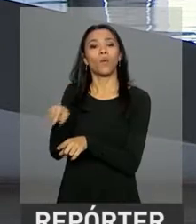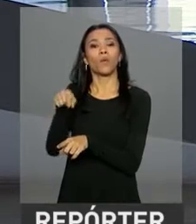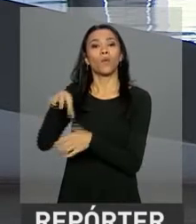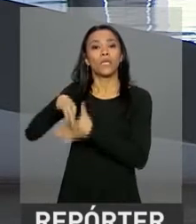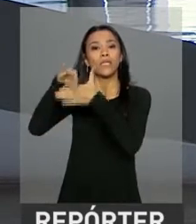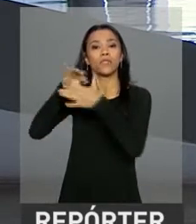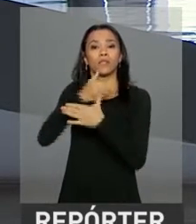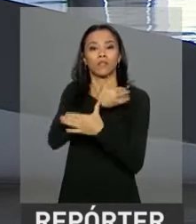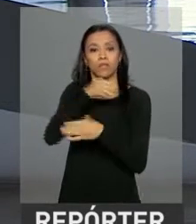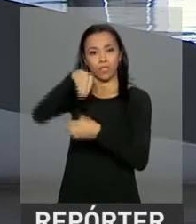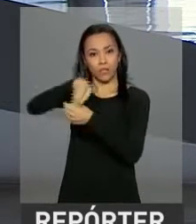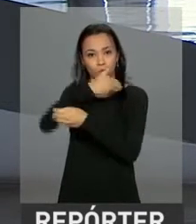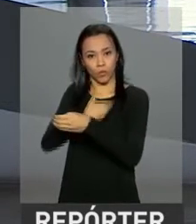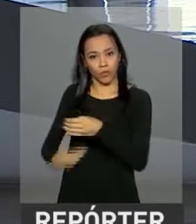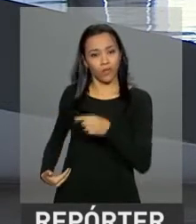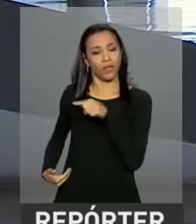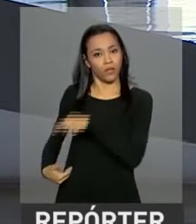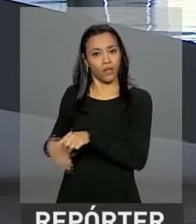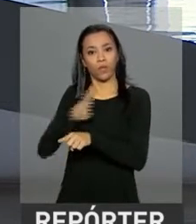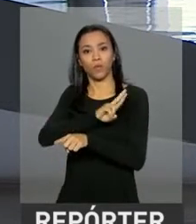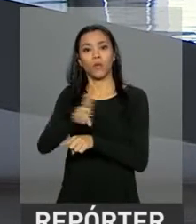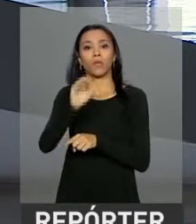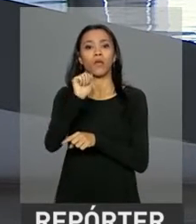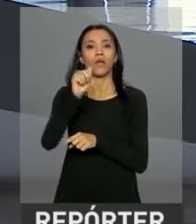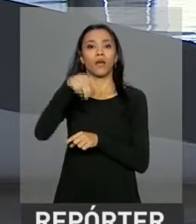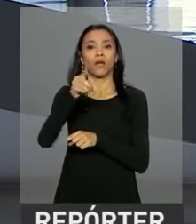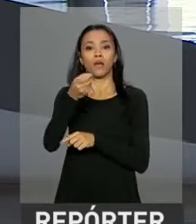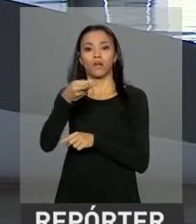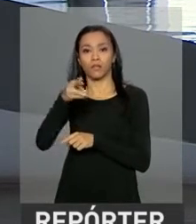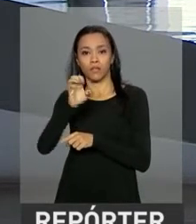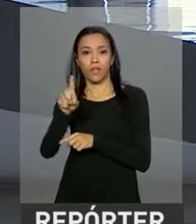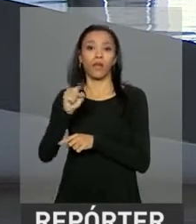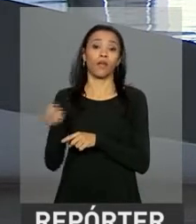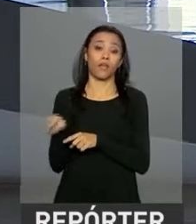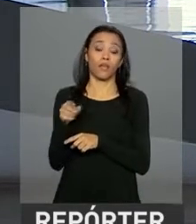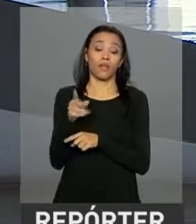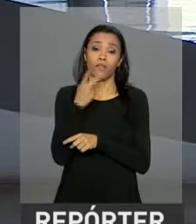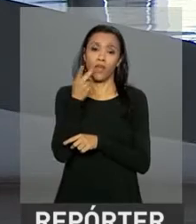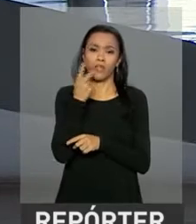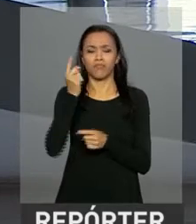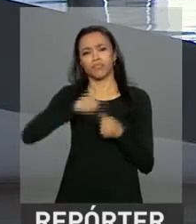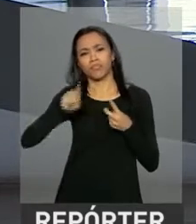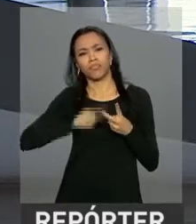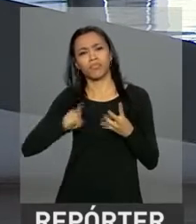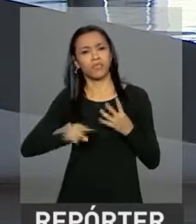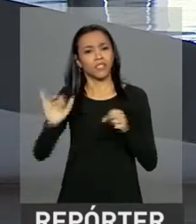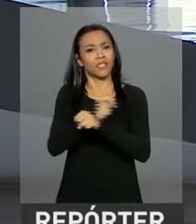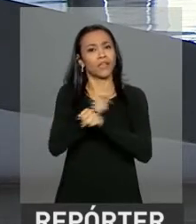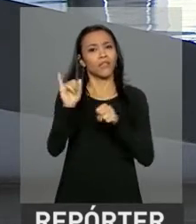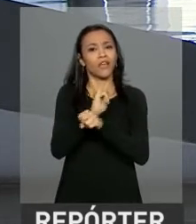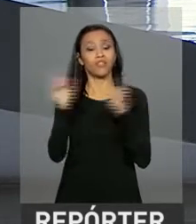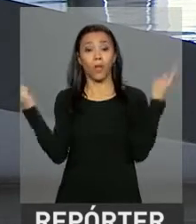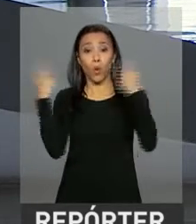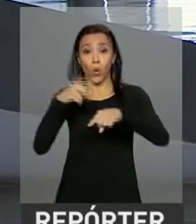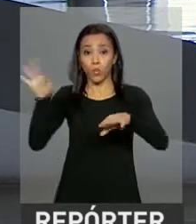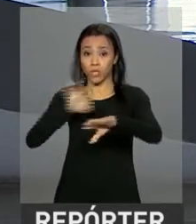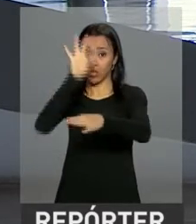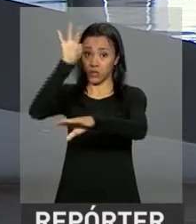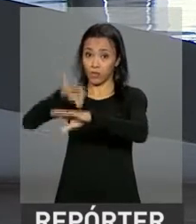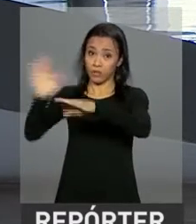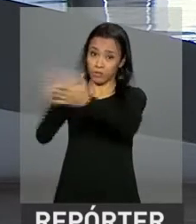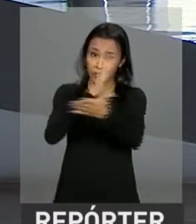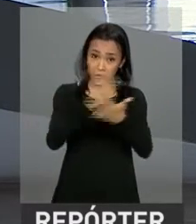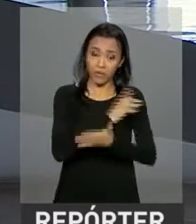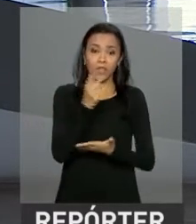Congresso Nacional. Foram aprovadas, portanto, a medida provisória que trata de ações para combate ao vírus da Zika, destina